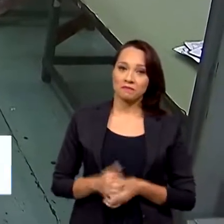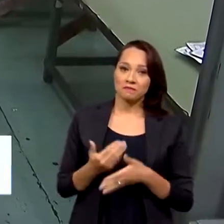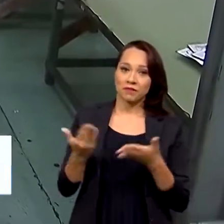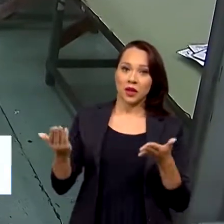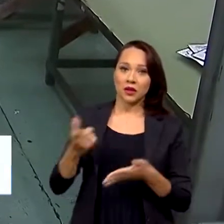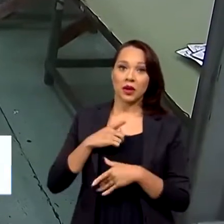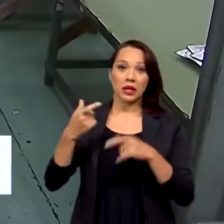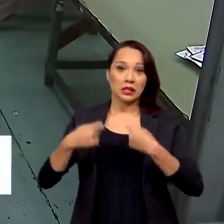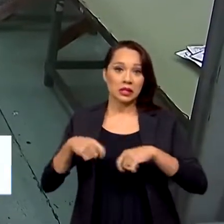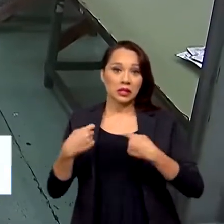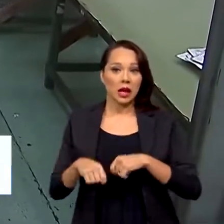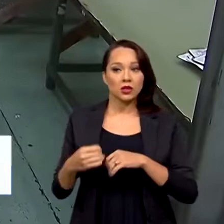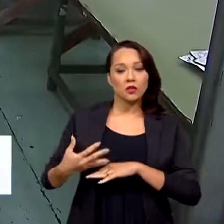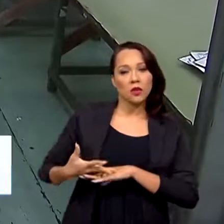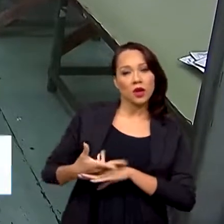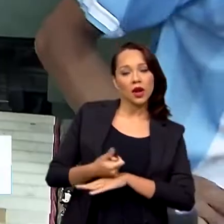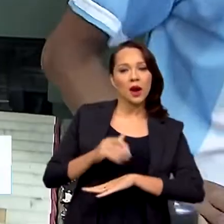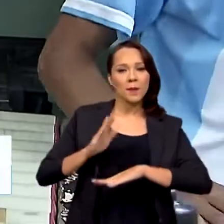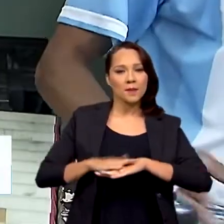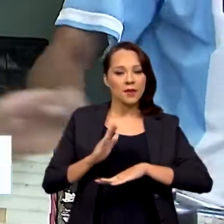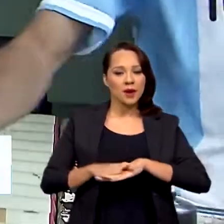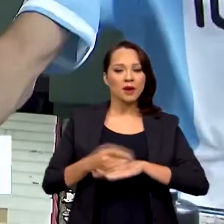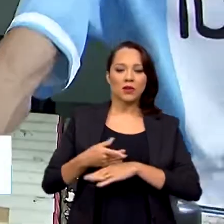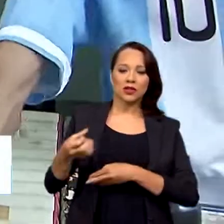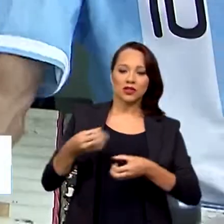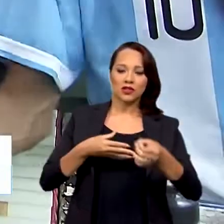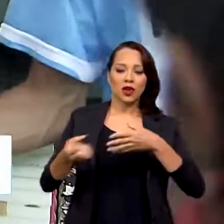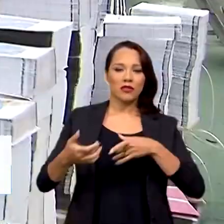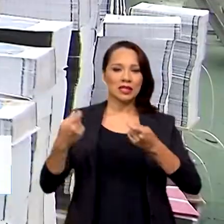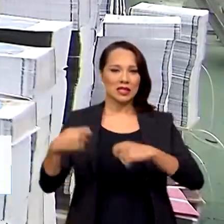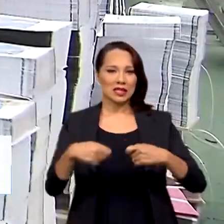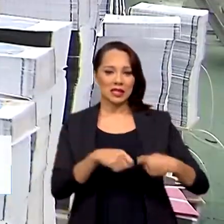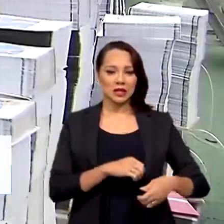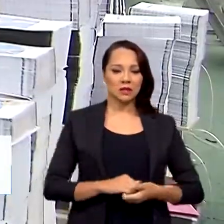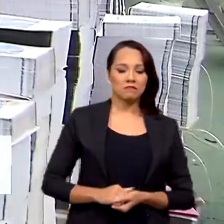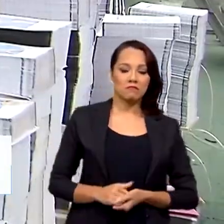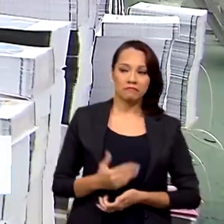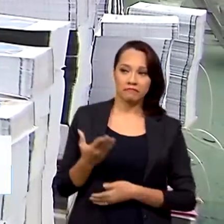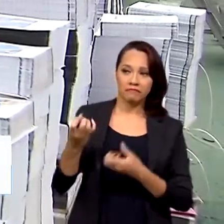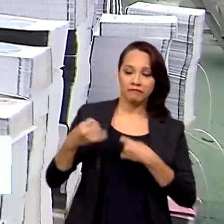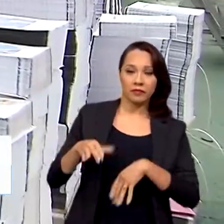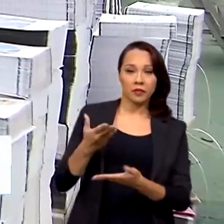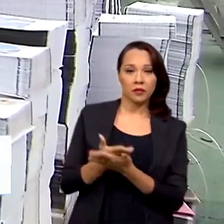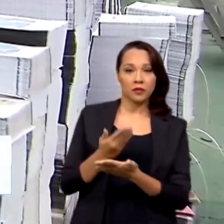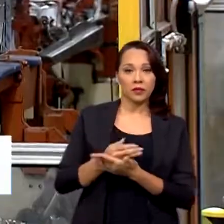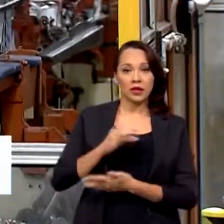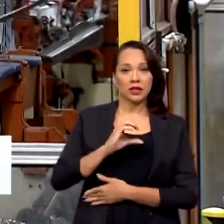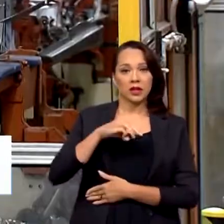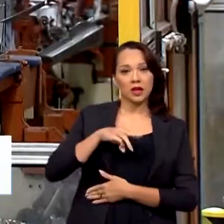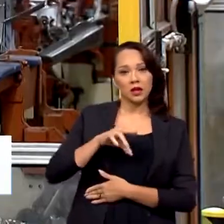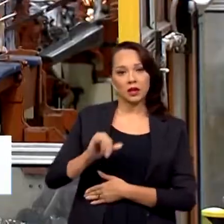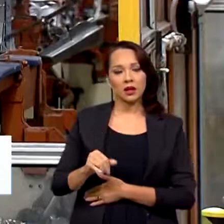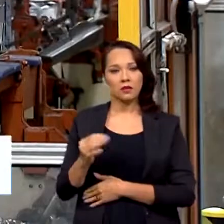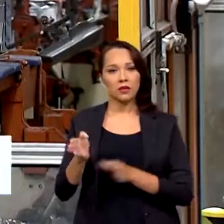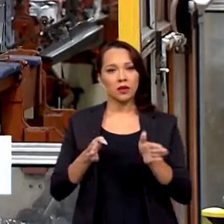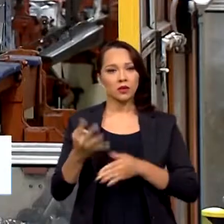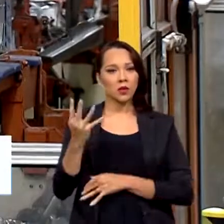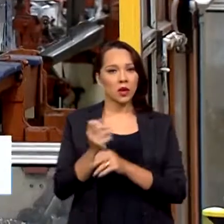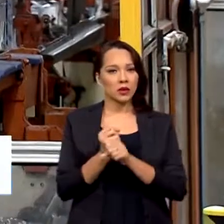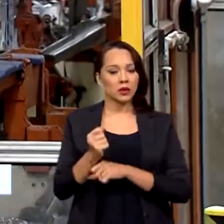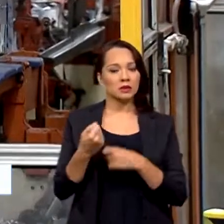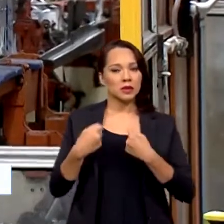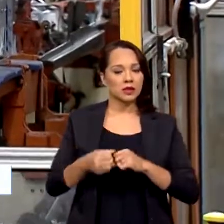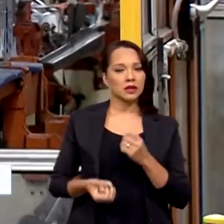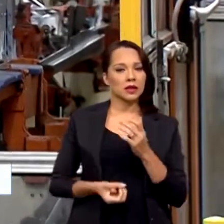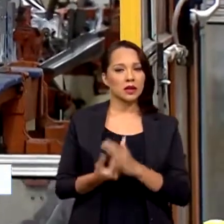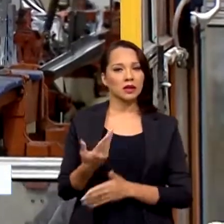gerando uma necessidade de aperfeiçoar a mão de obra para essas novas necessidades. Ainda segundo o estudo da CNI, em 4 anos devem ser